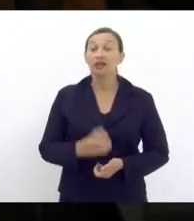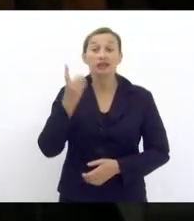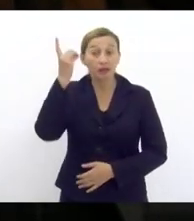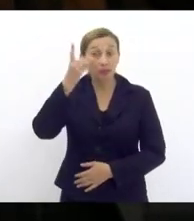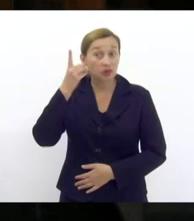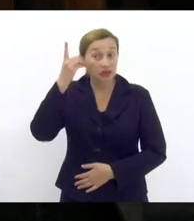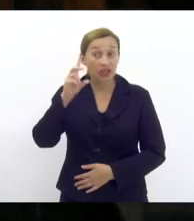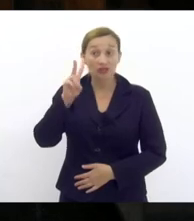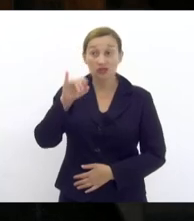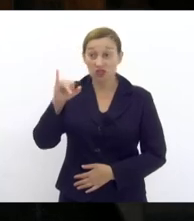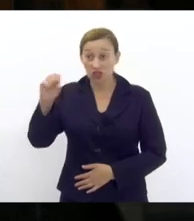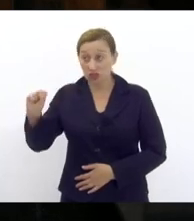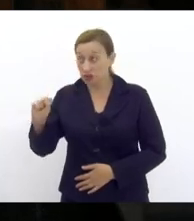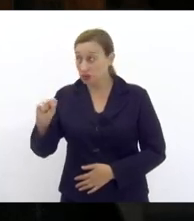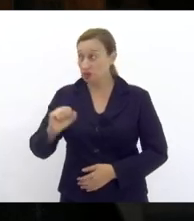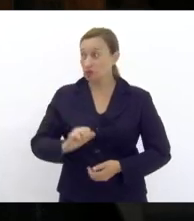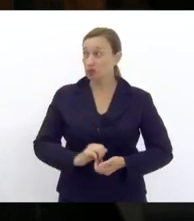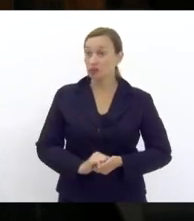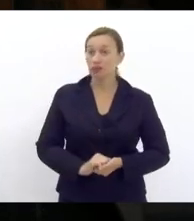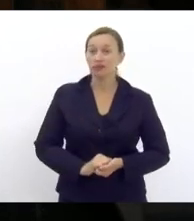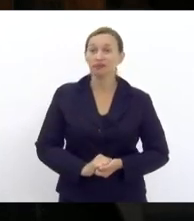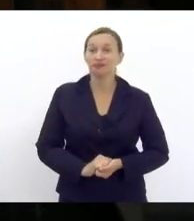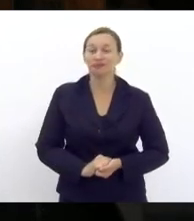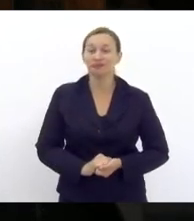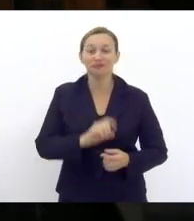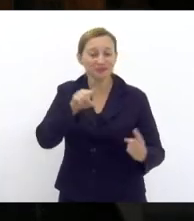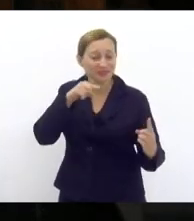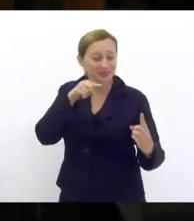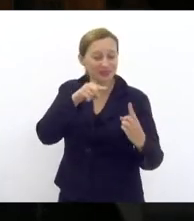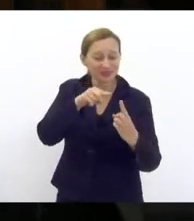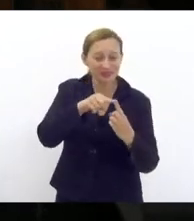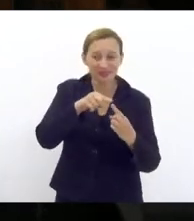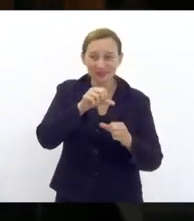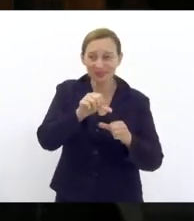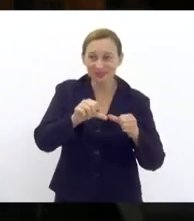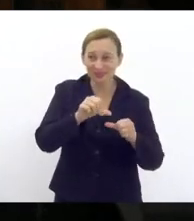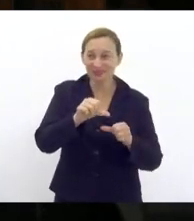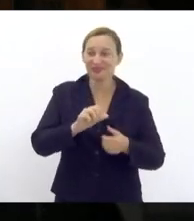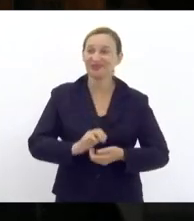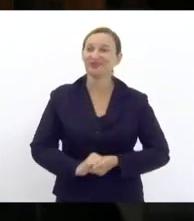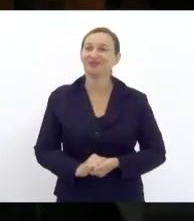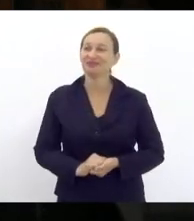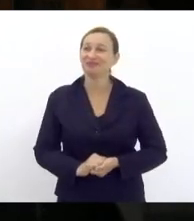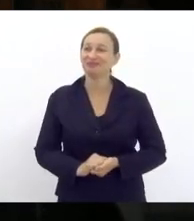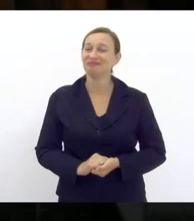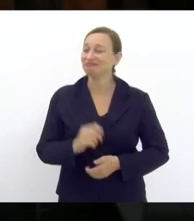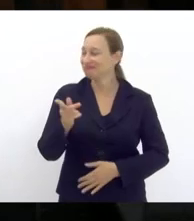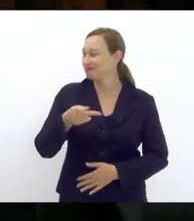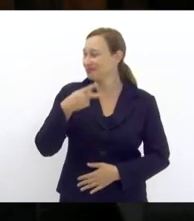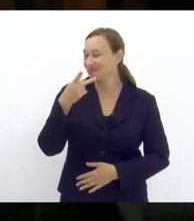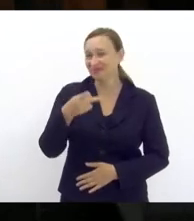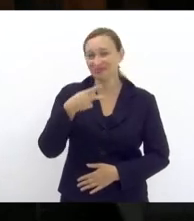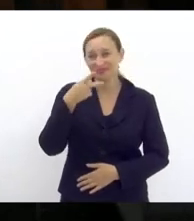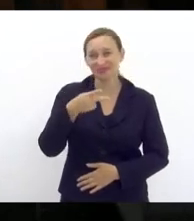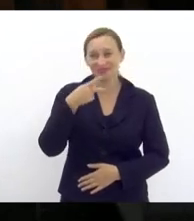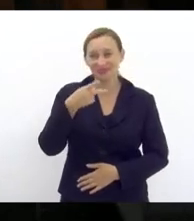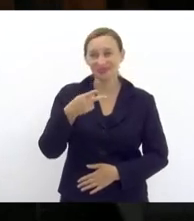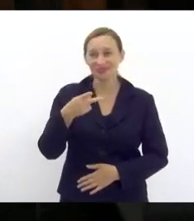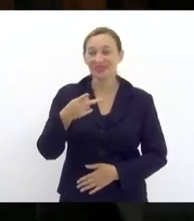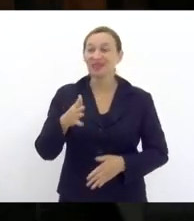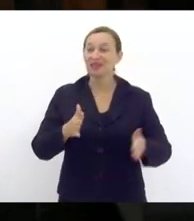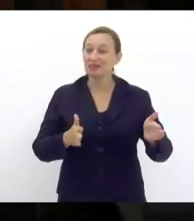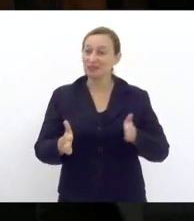estou mudando aqui o objetivo que tinha me escrito para falar no